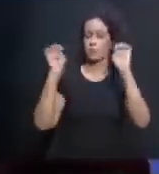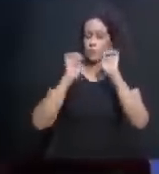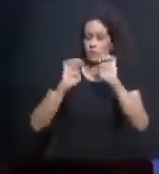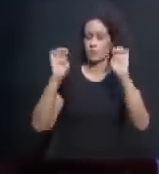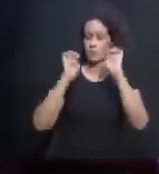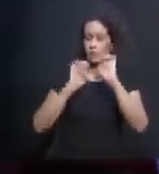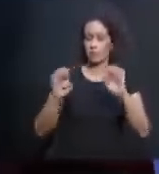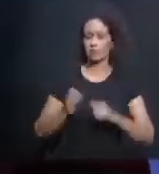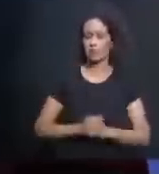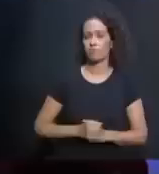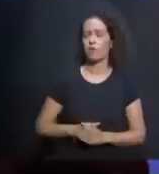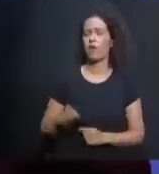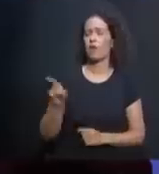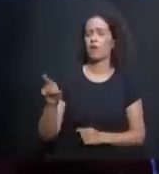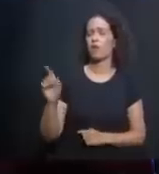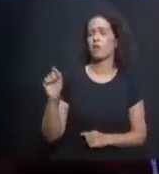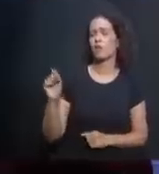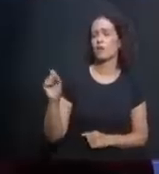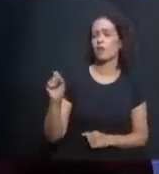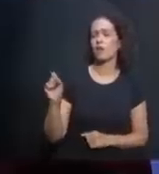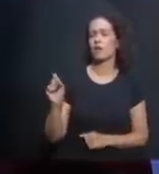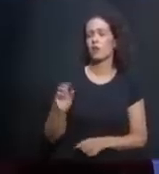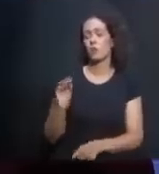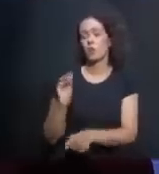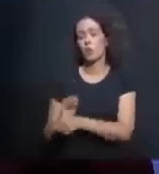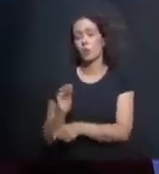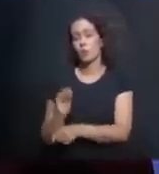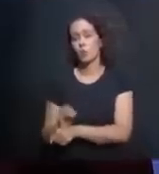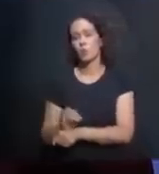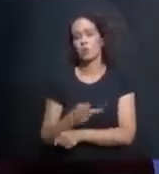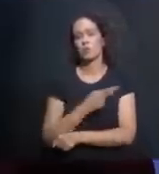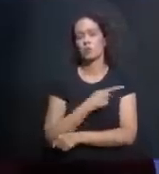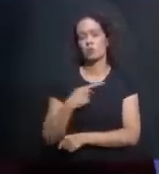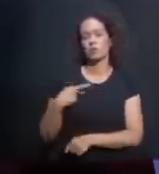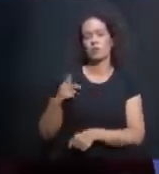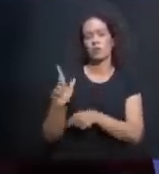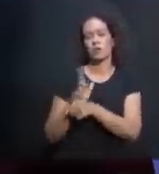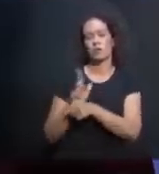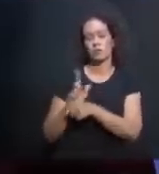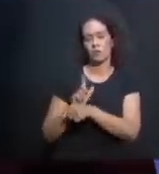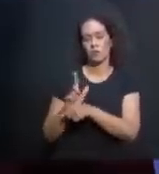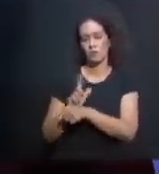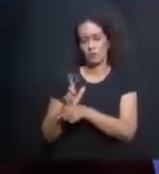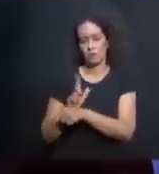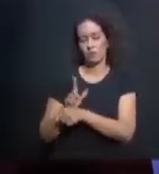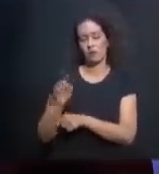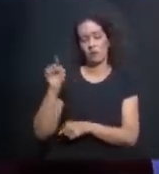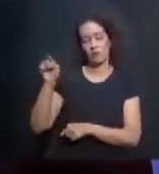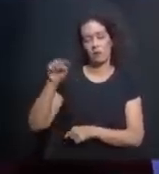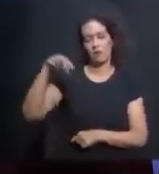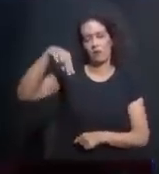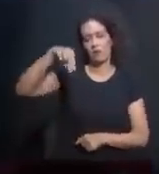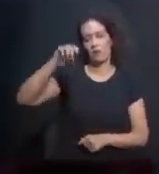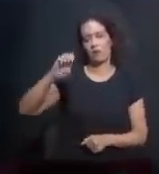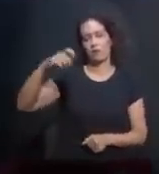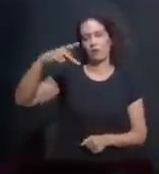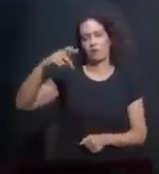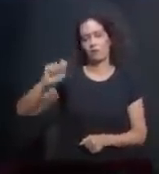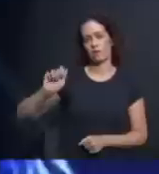Você sabe o que, ele é? Ele cuida, pastoreia a Lagoinha Katmandu, lá no Nepal, lá do outro lado do mundo.